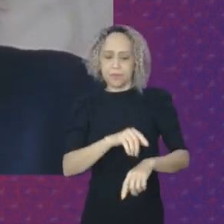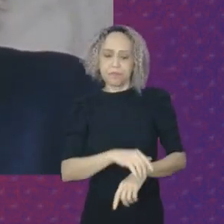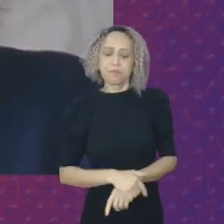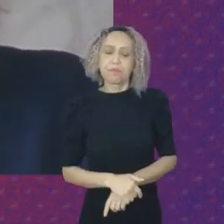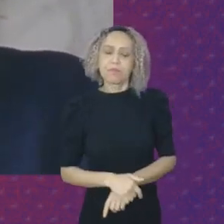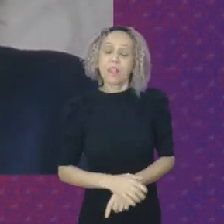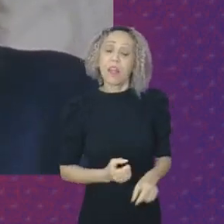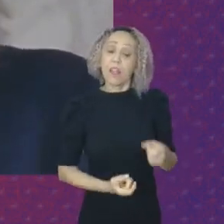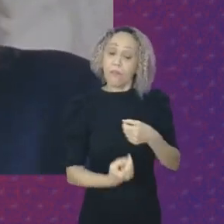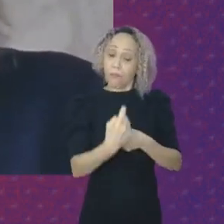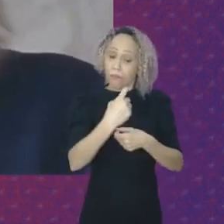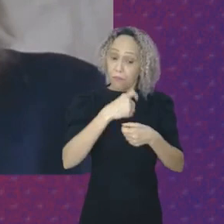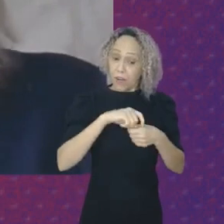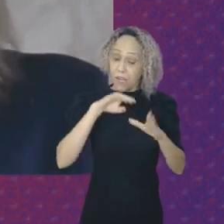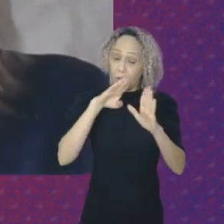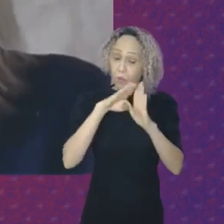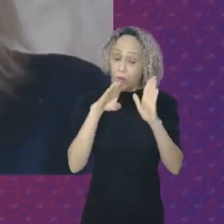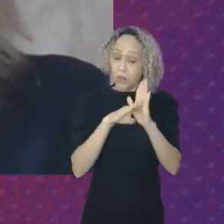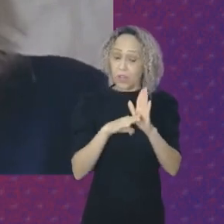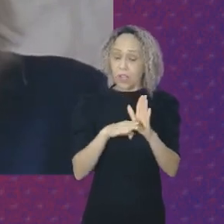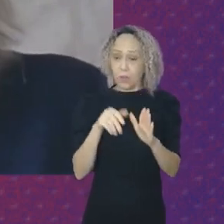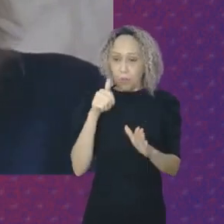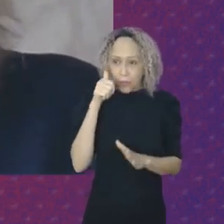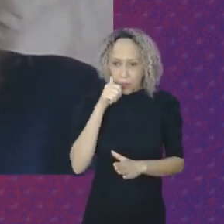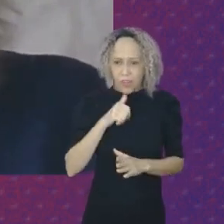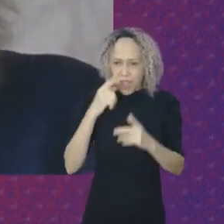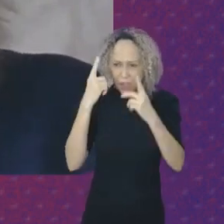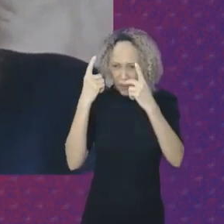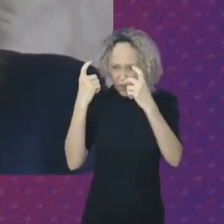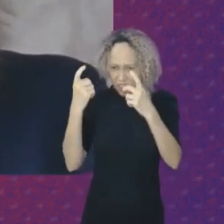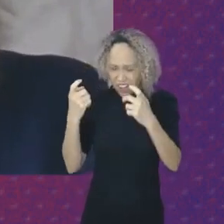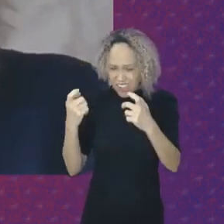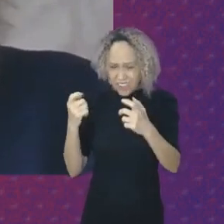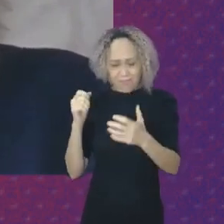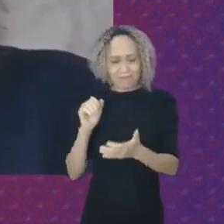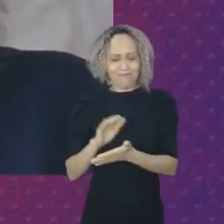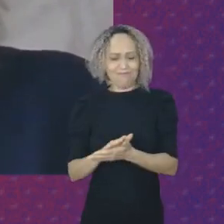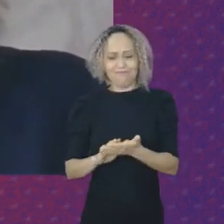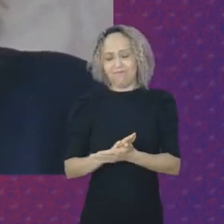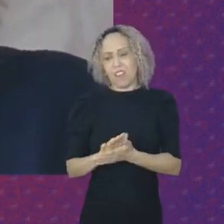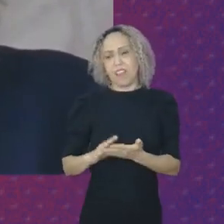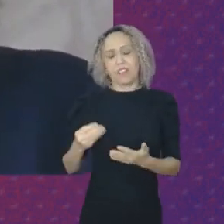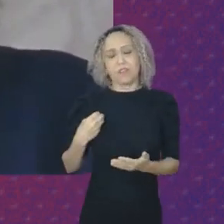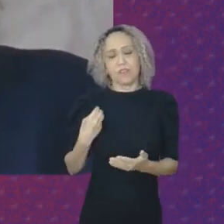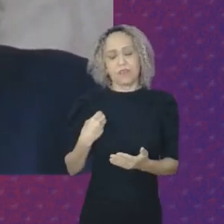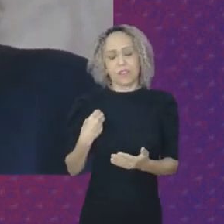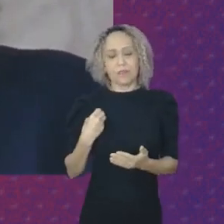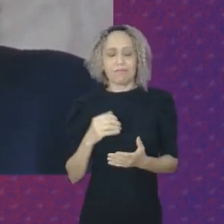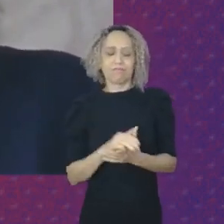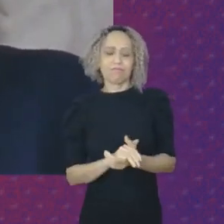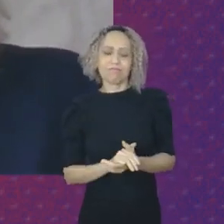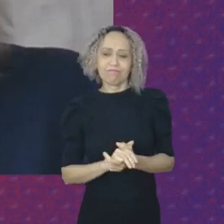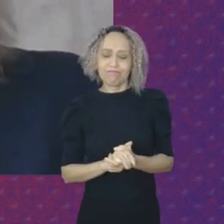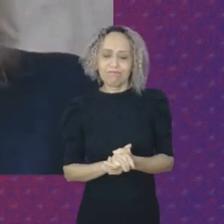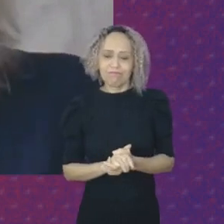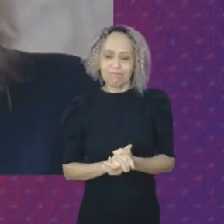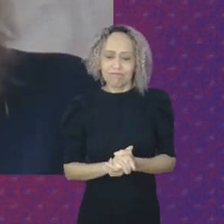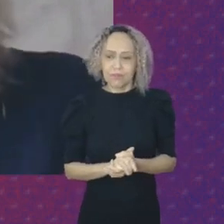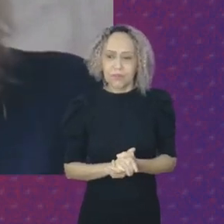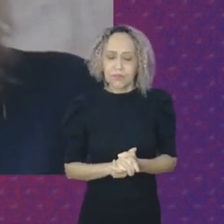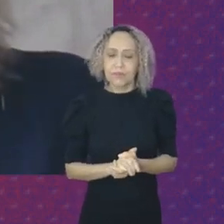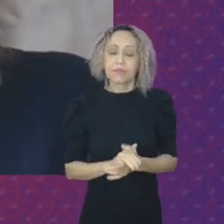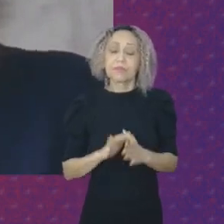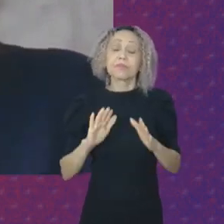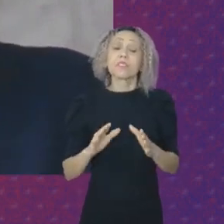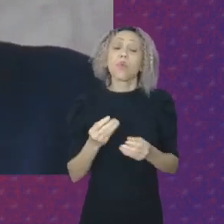mulher viver sem violência, as casas da mulher brasileiras serão implementadas nessas cidades de menor porte, por